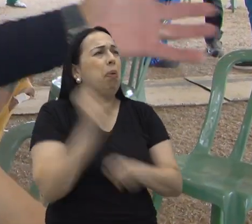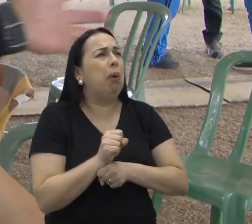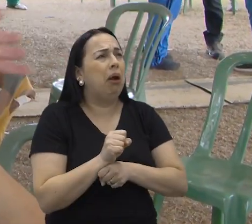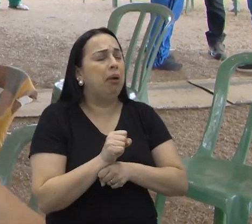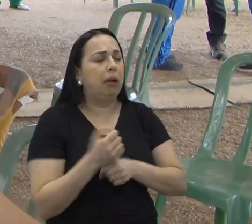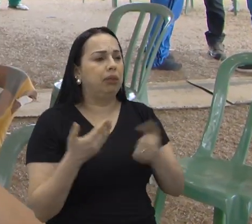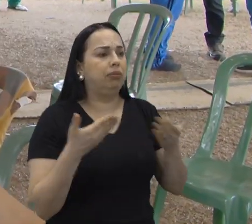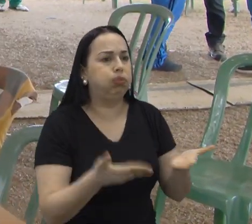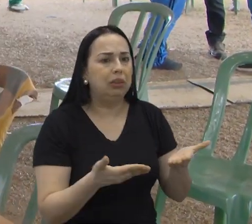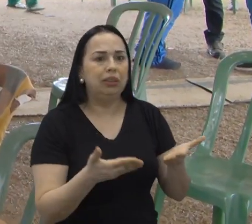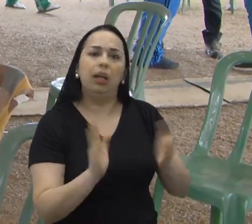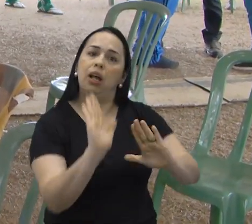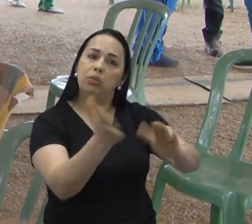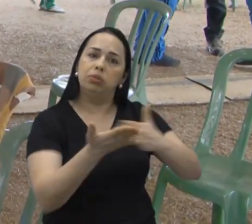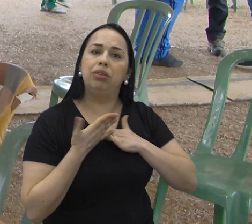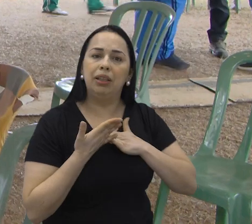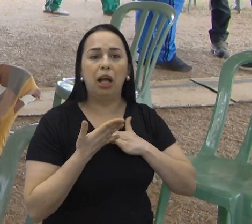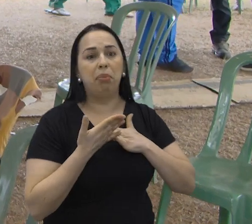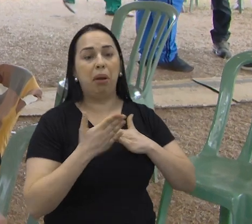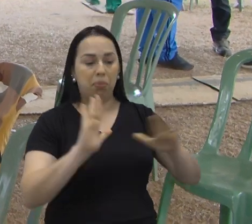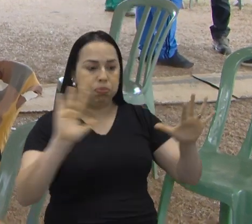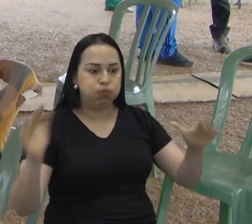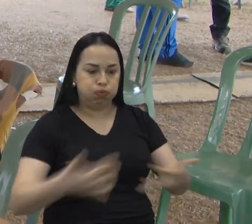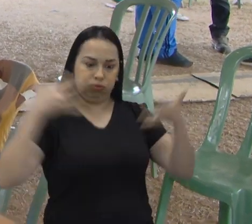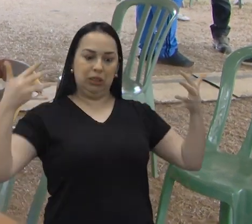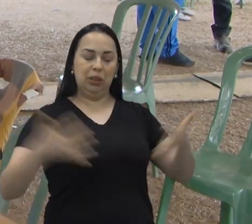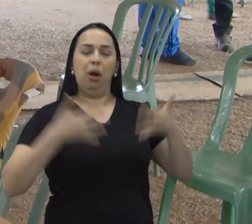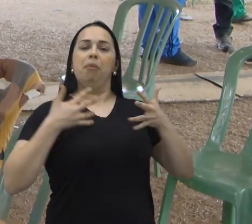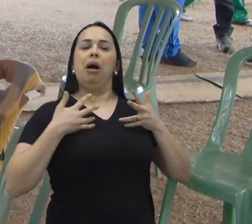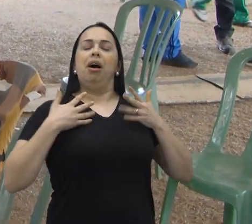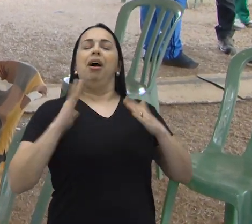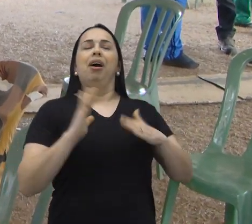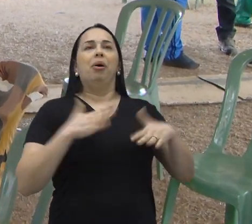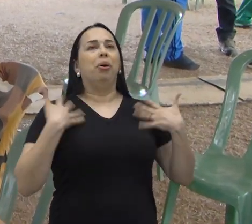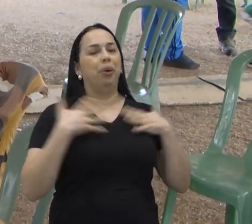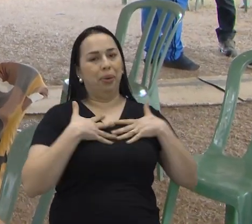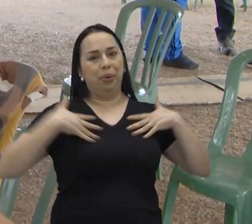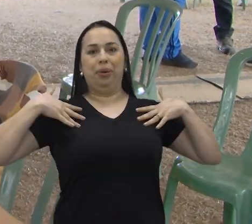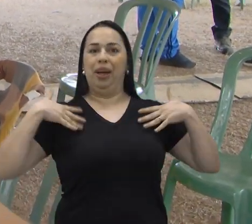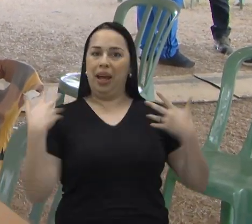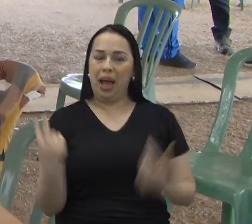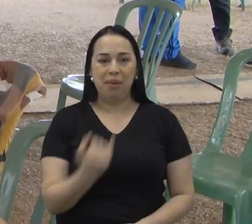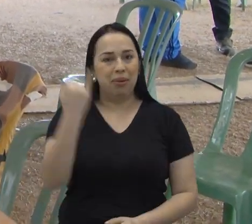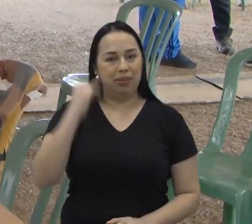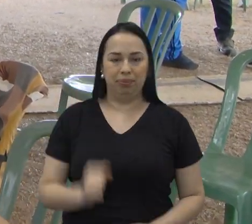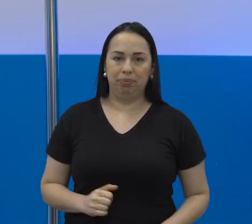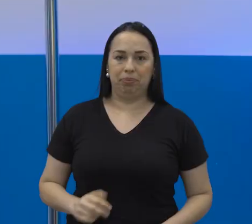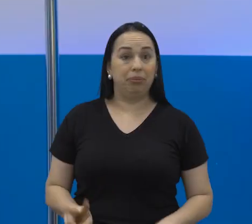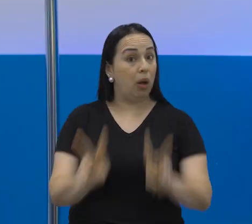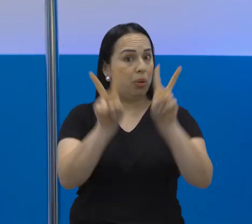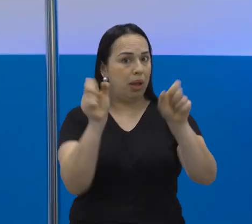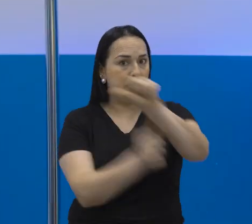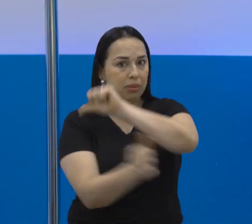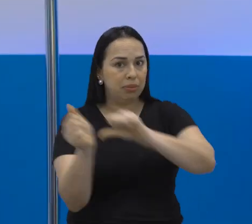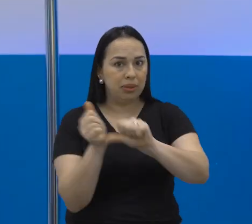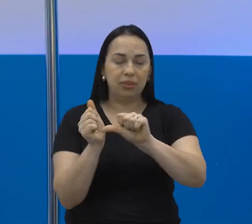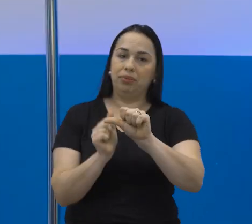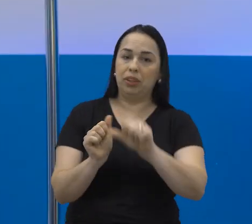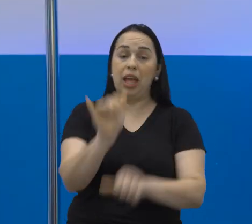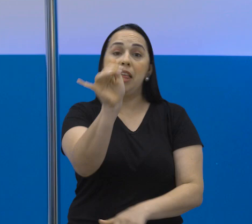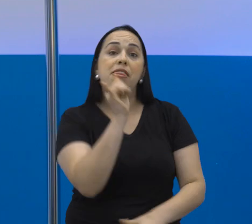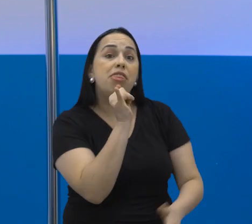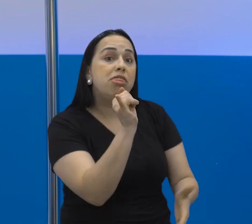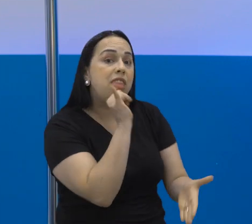parar, e quando você chega aqui e vê o que o pessoal está fazendo para dar esse impulso para a gente continuar, isso é fundamental. Vamos mudar de